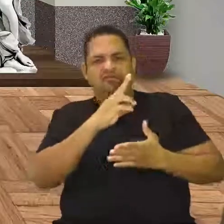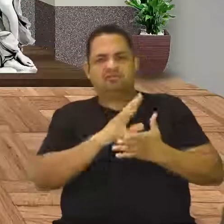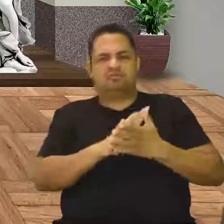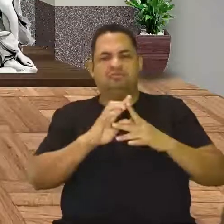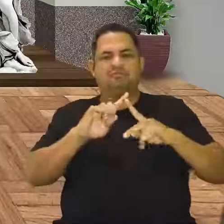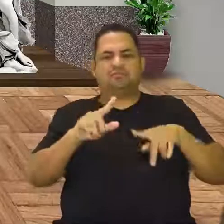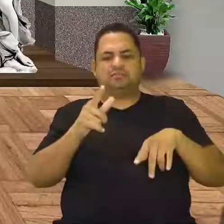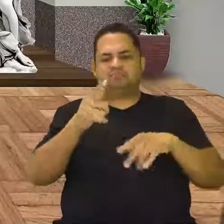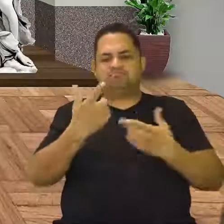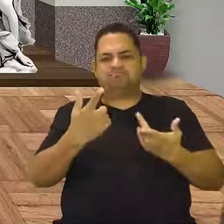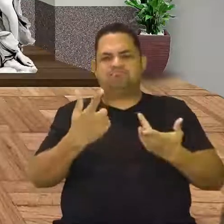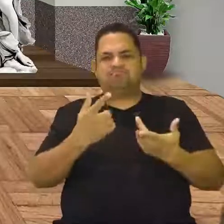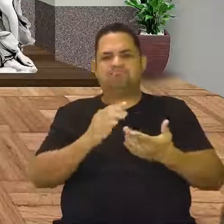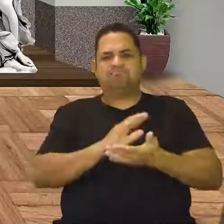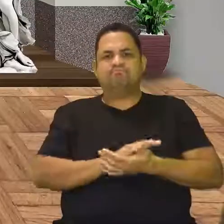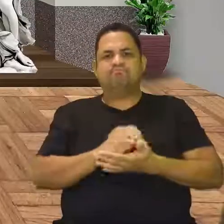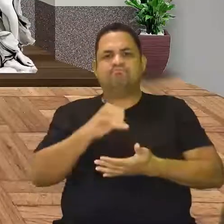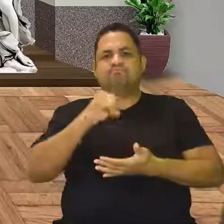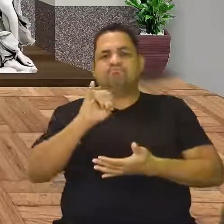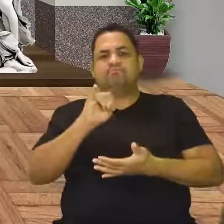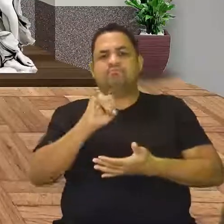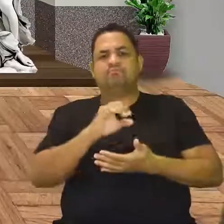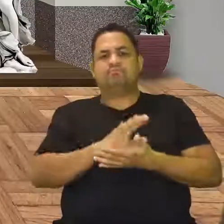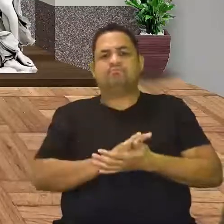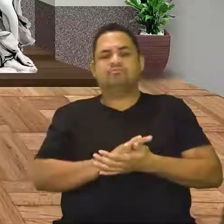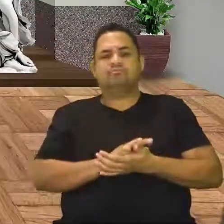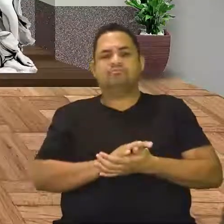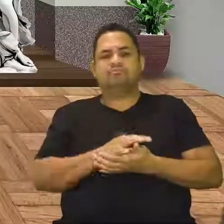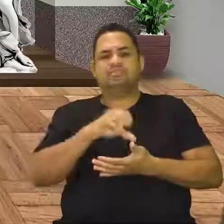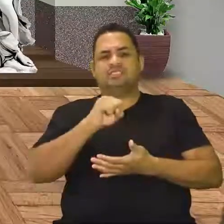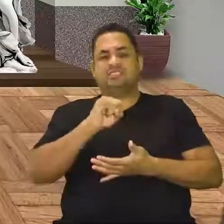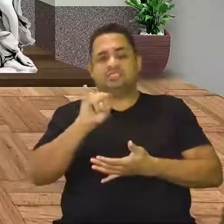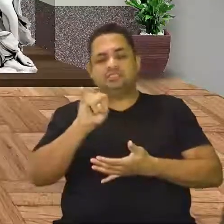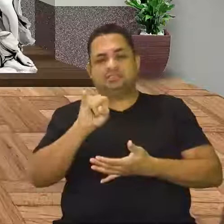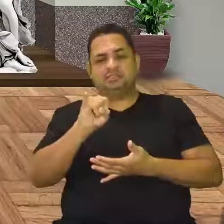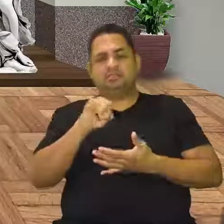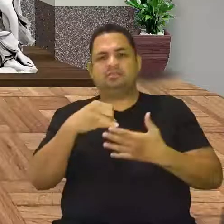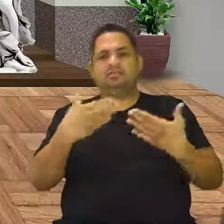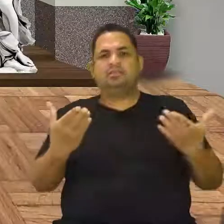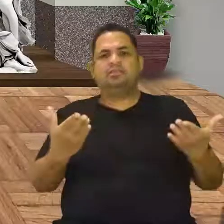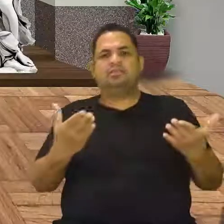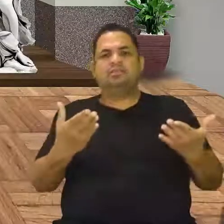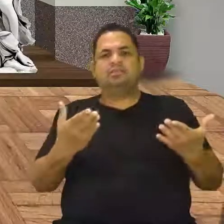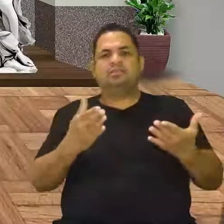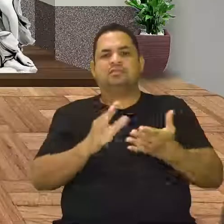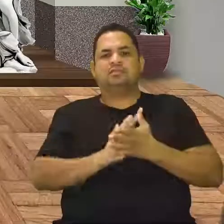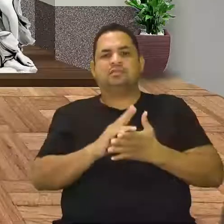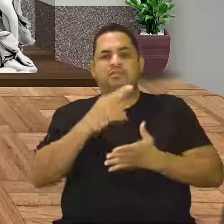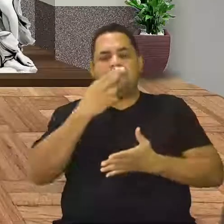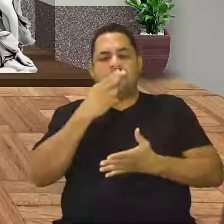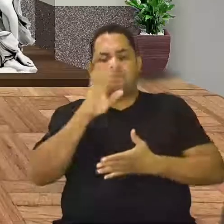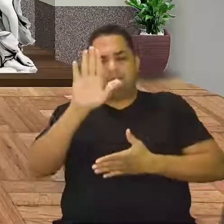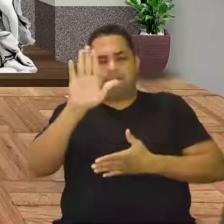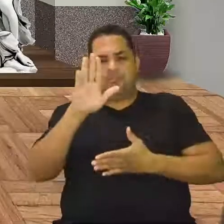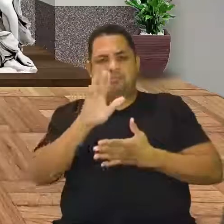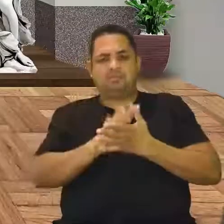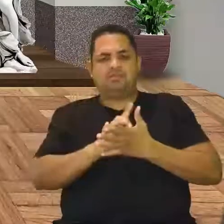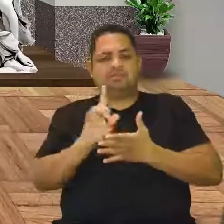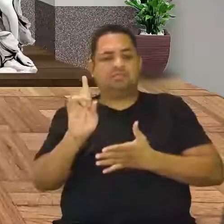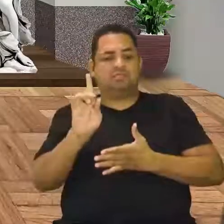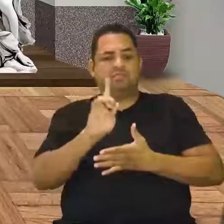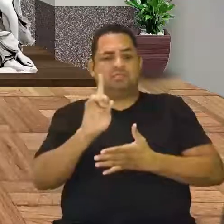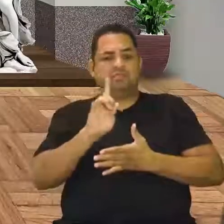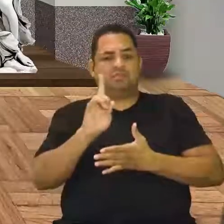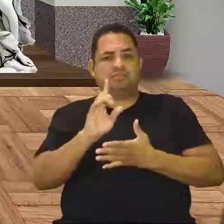mas sim olha a preposição se se irrita não